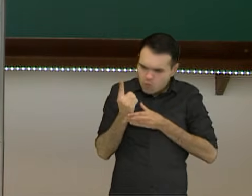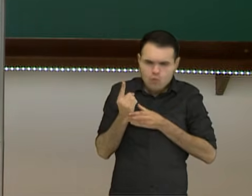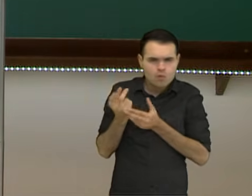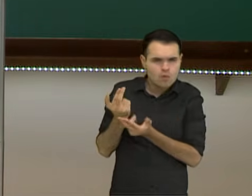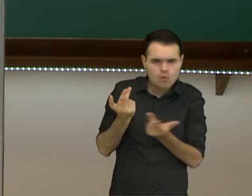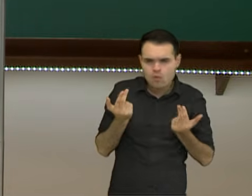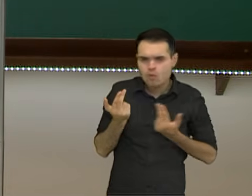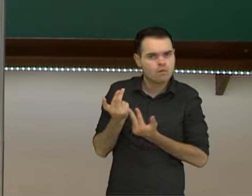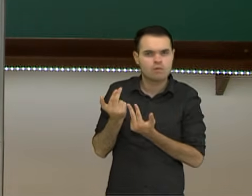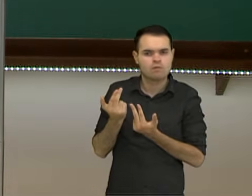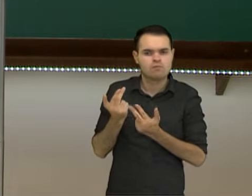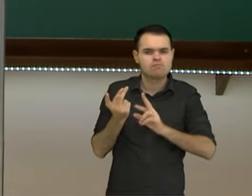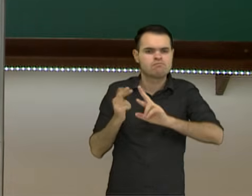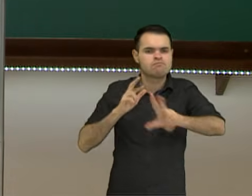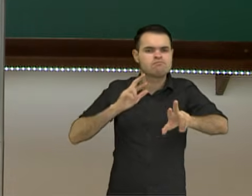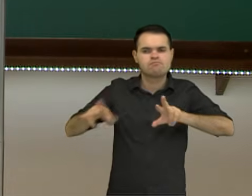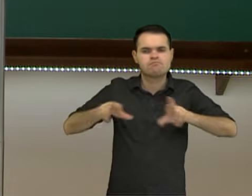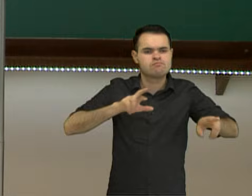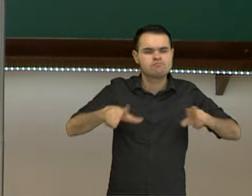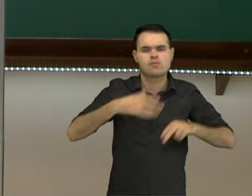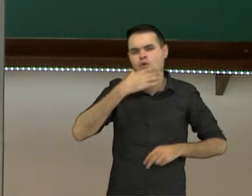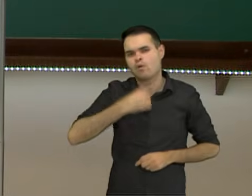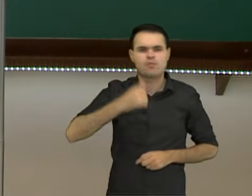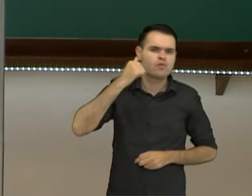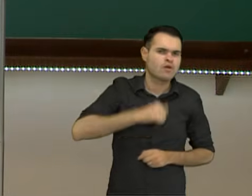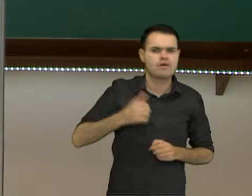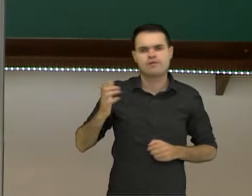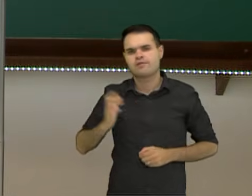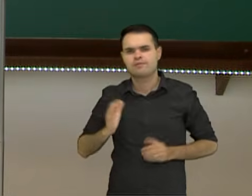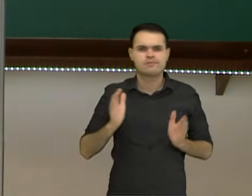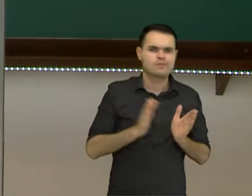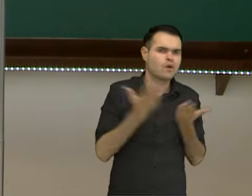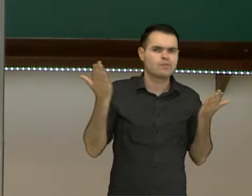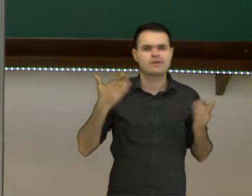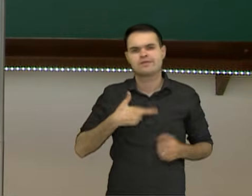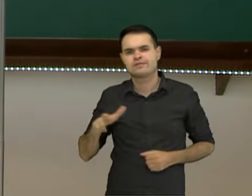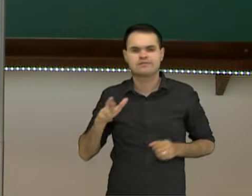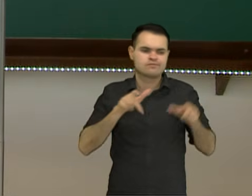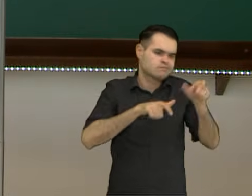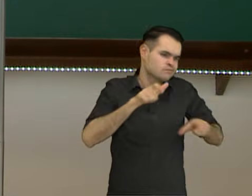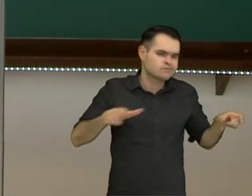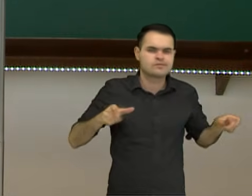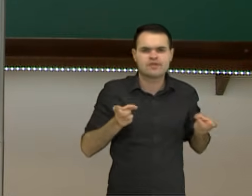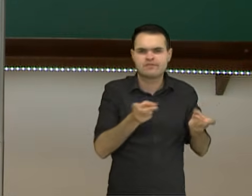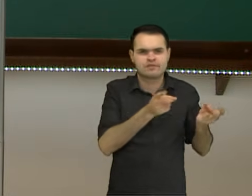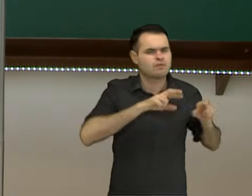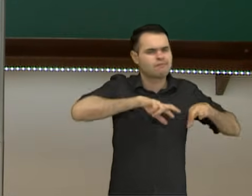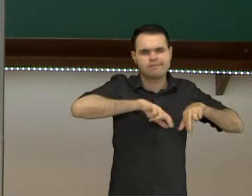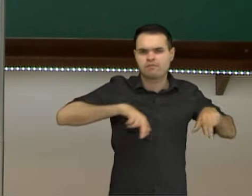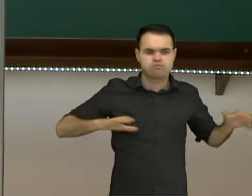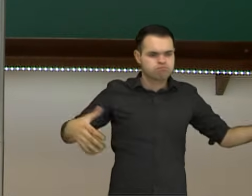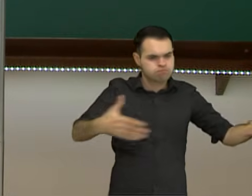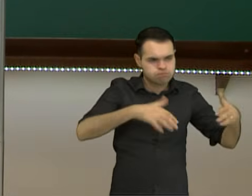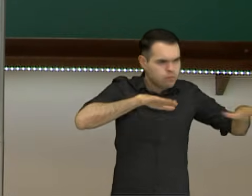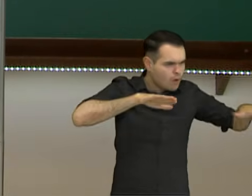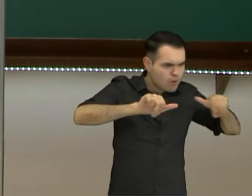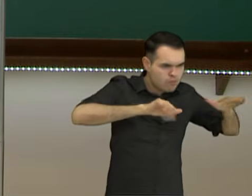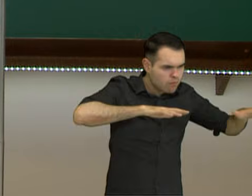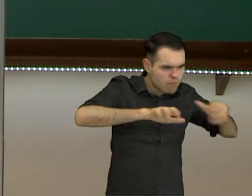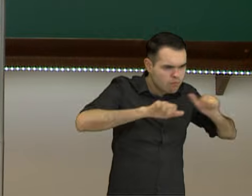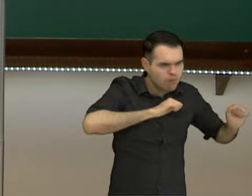das cruzadas, Homens, mulheres, ricos, pobres, civis, religiosos. Essas pessoas eram convocadas e elas